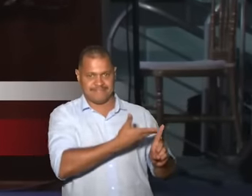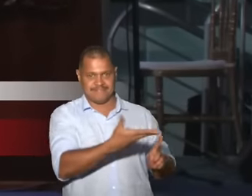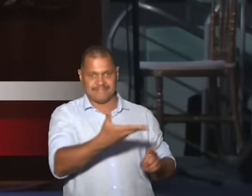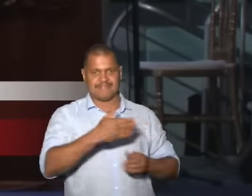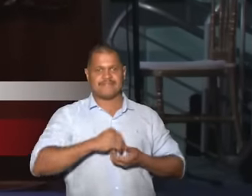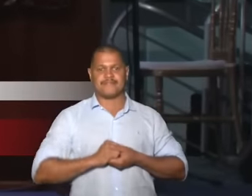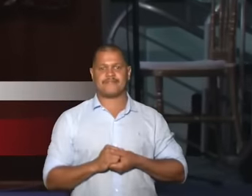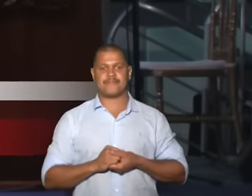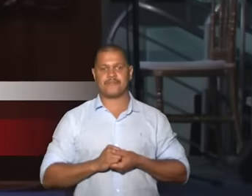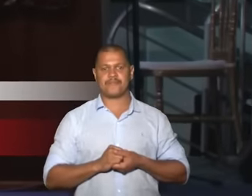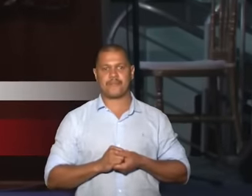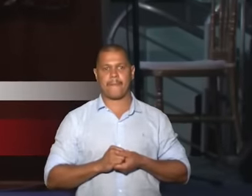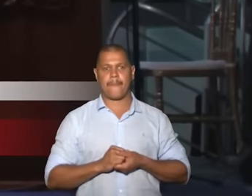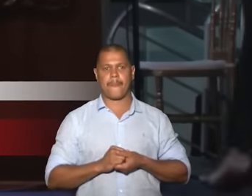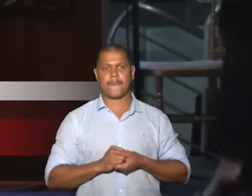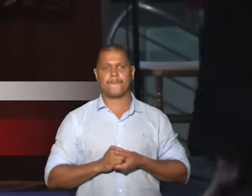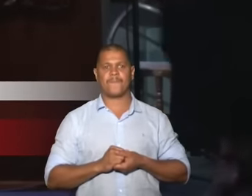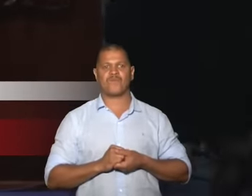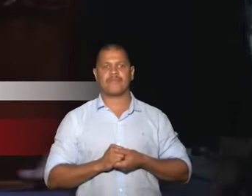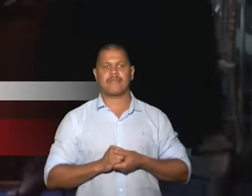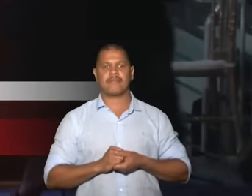homenageados.